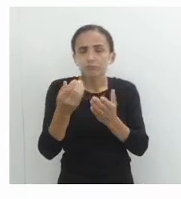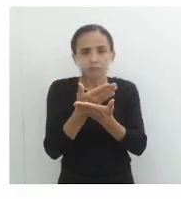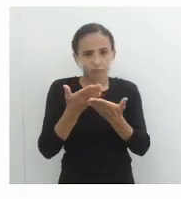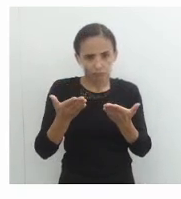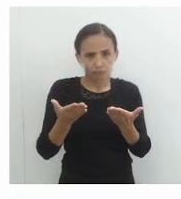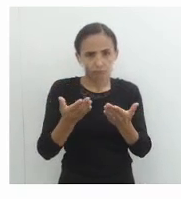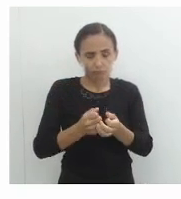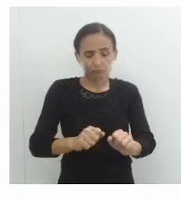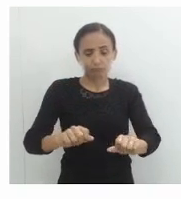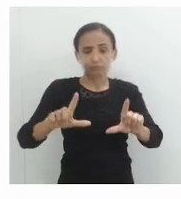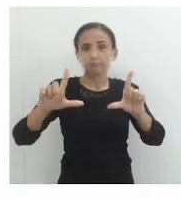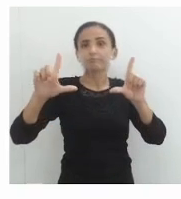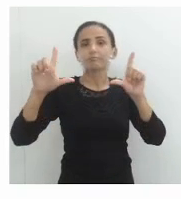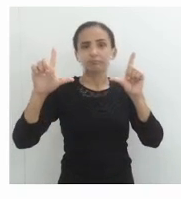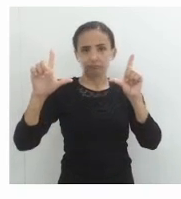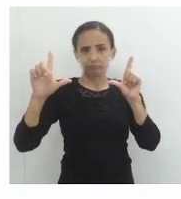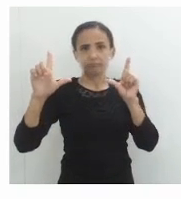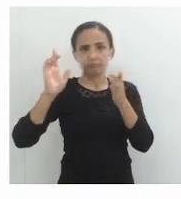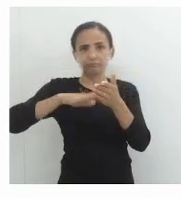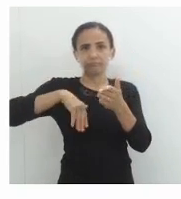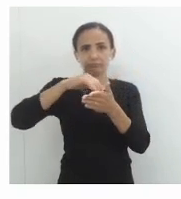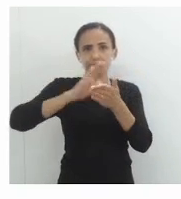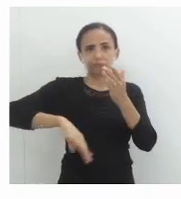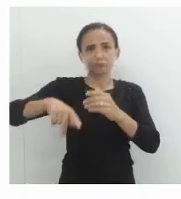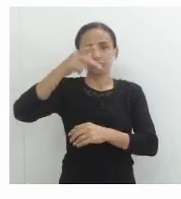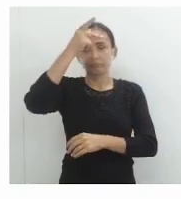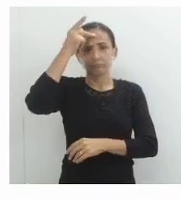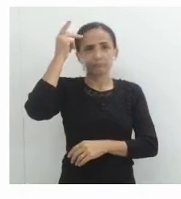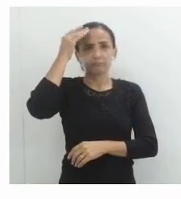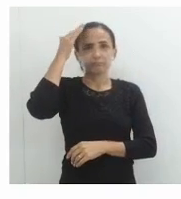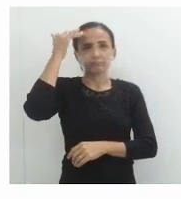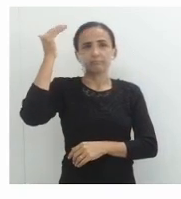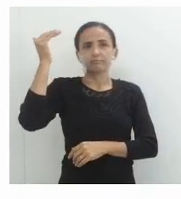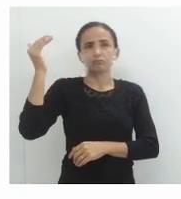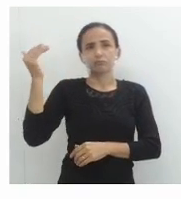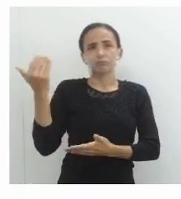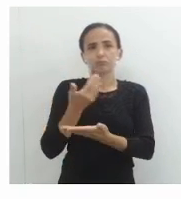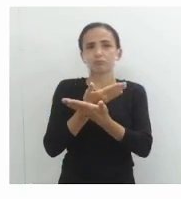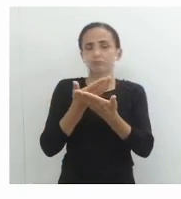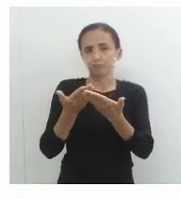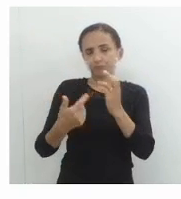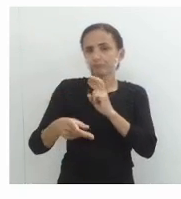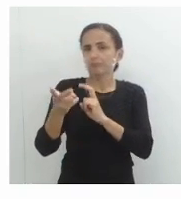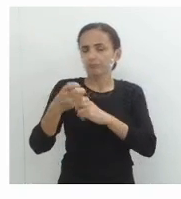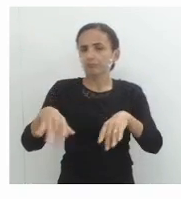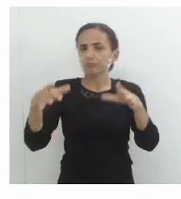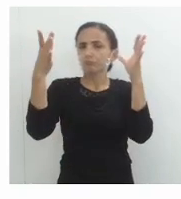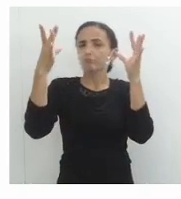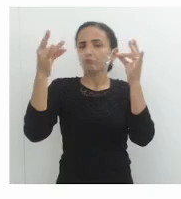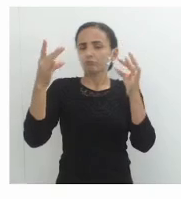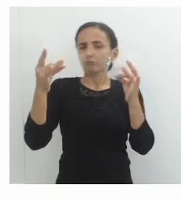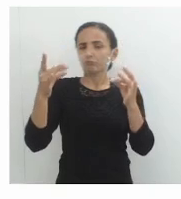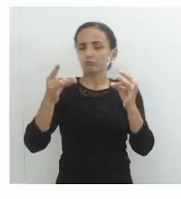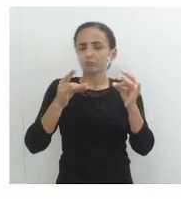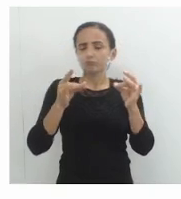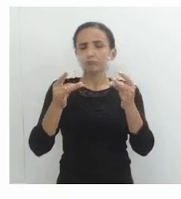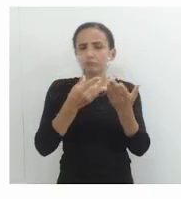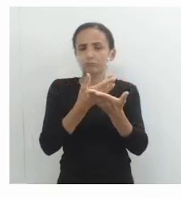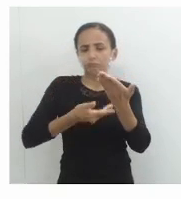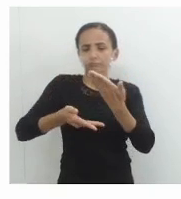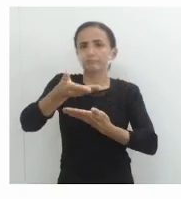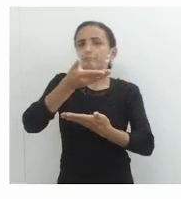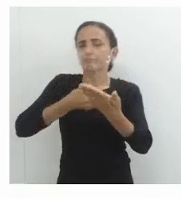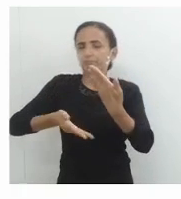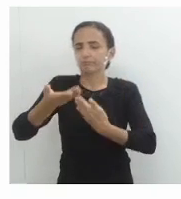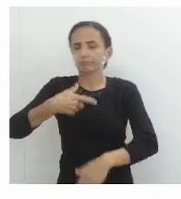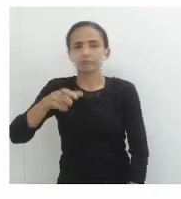outro quadro, outra pintura muito famosa que já é do surrealismo, um movimento artístico muito